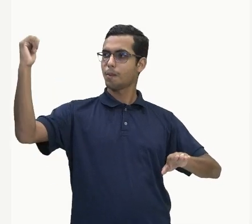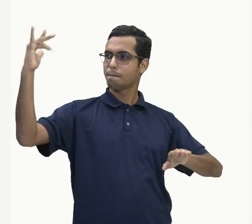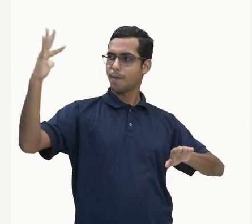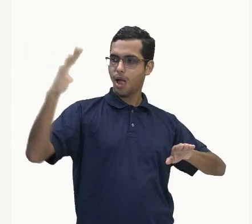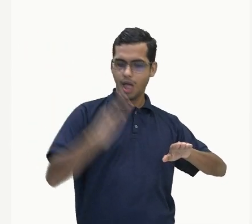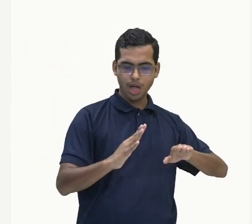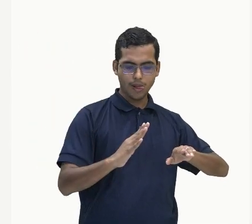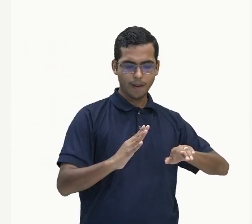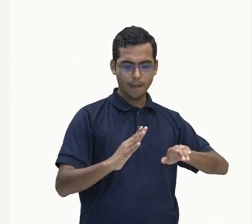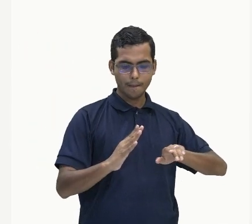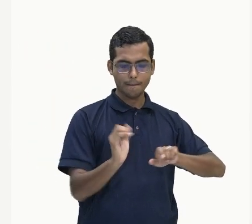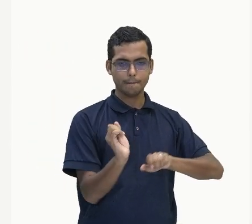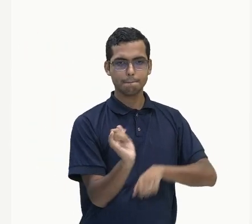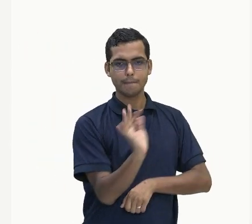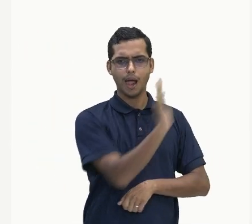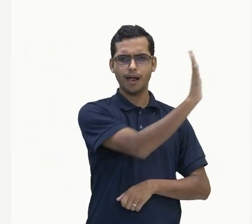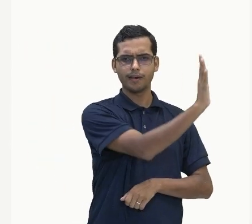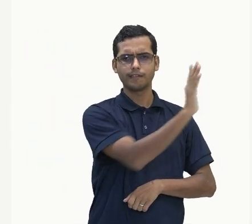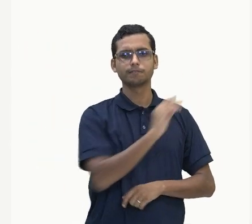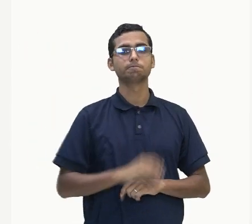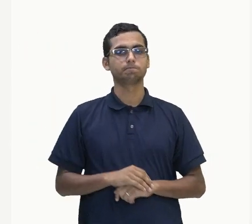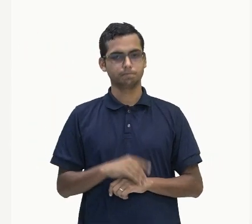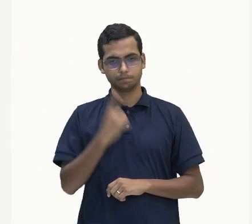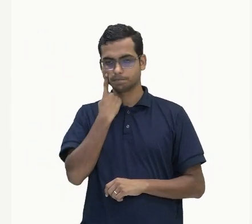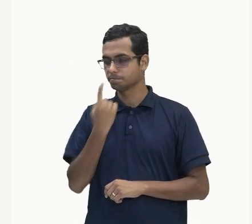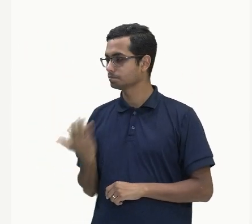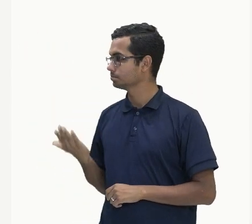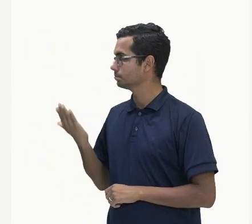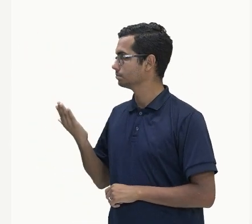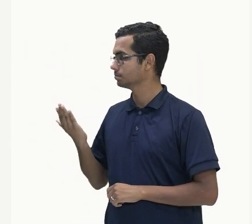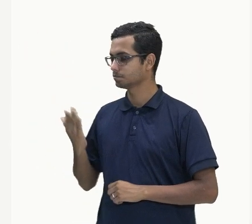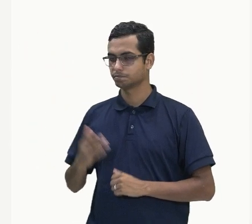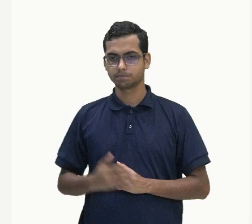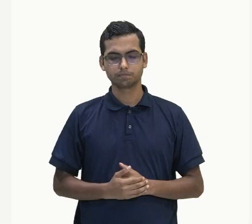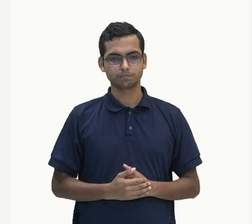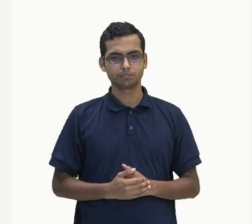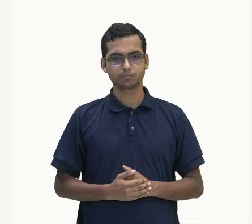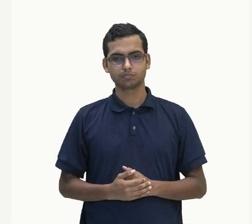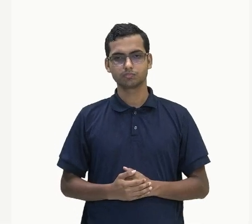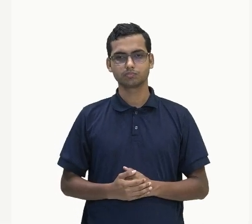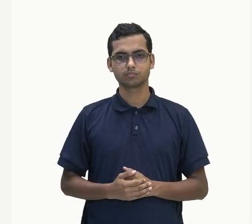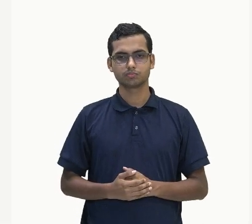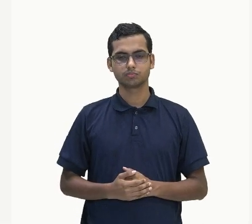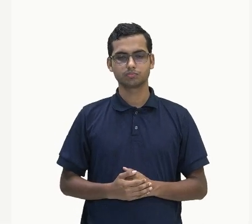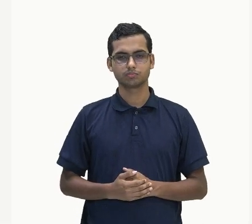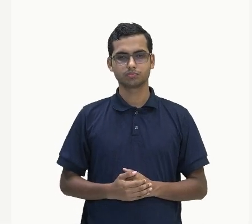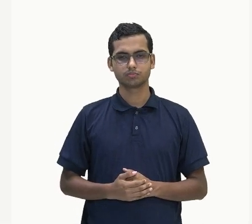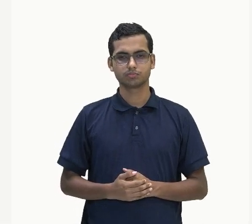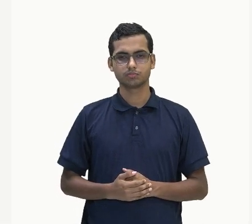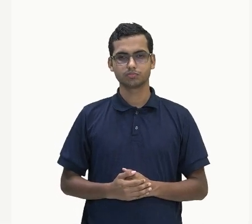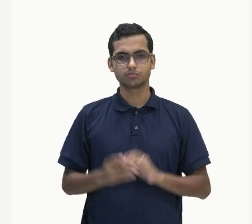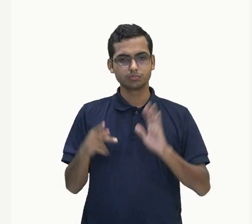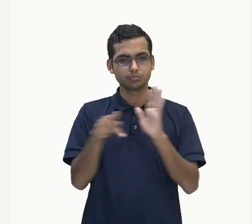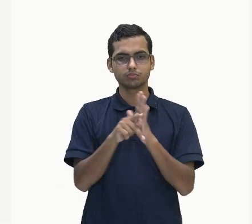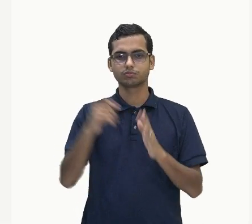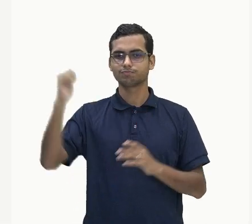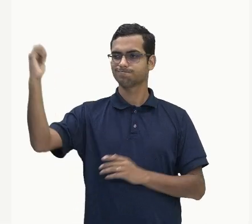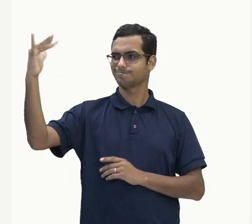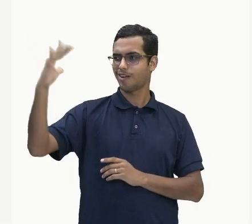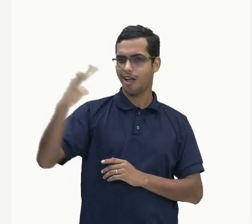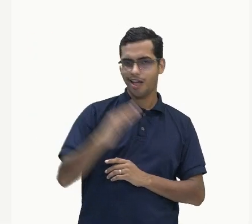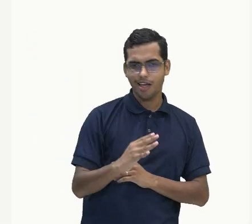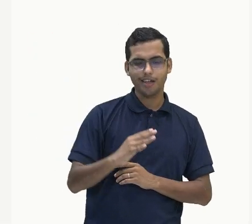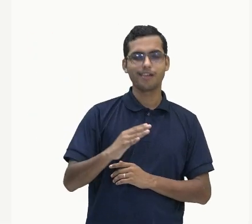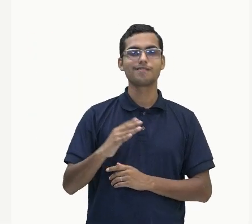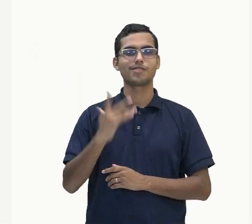figura você pode ver que a reta normal, a superfície, certo? O raio incidente e o raio refletido estão sempre no